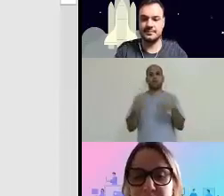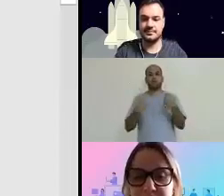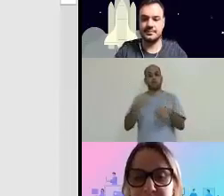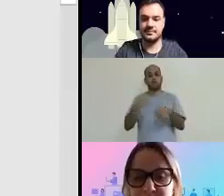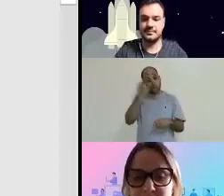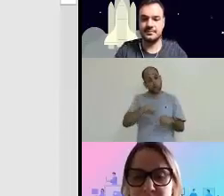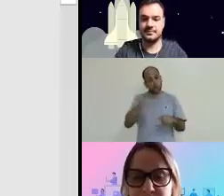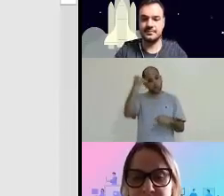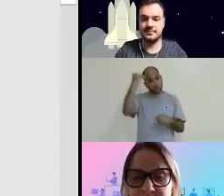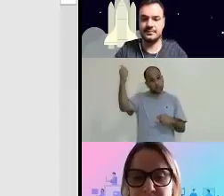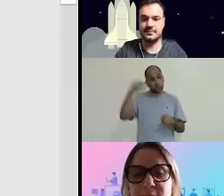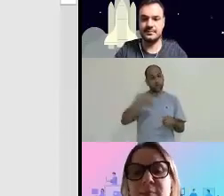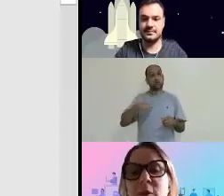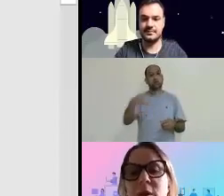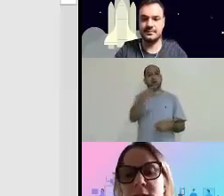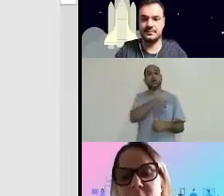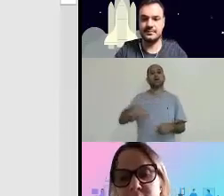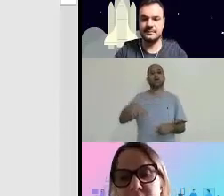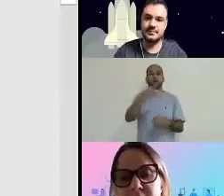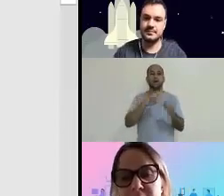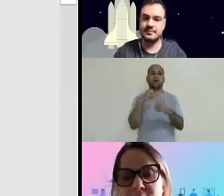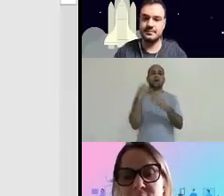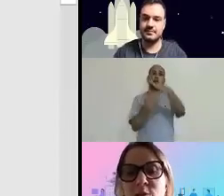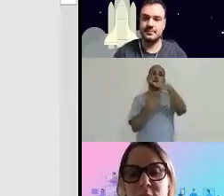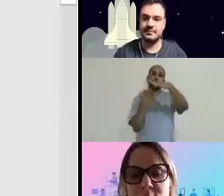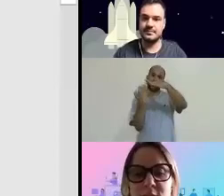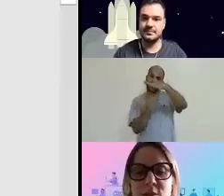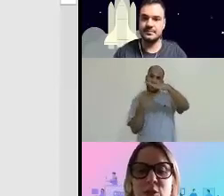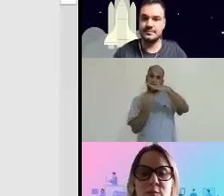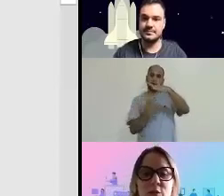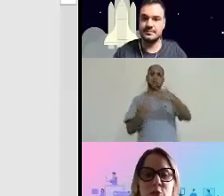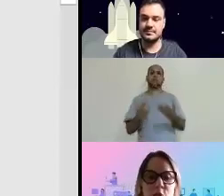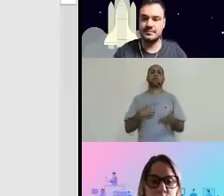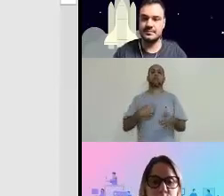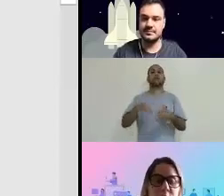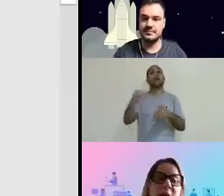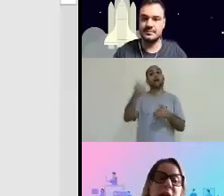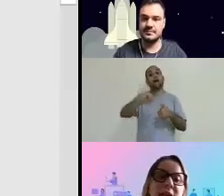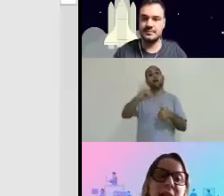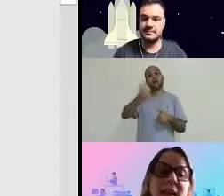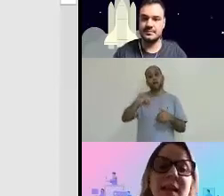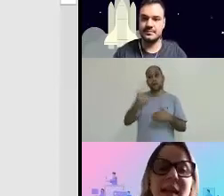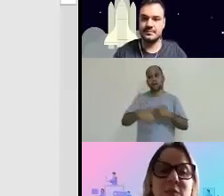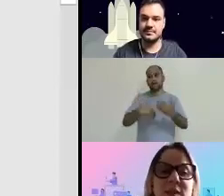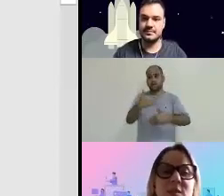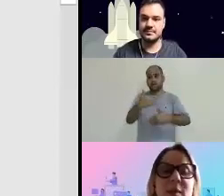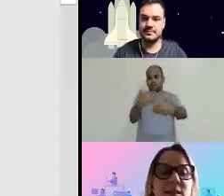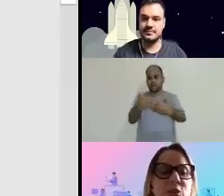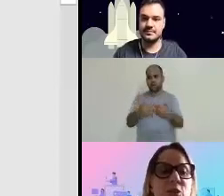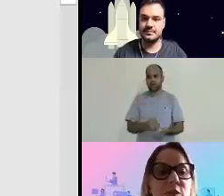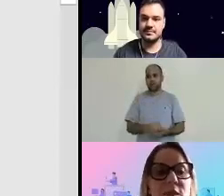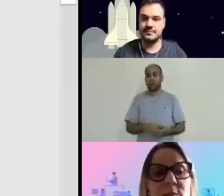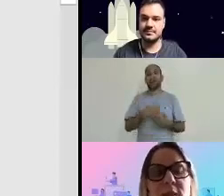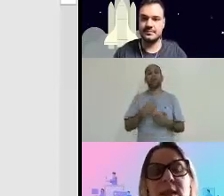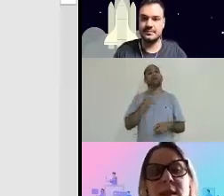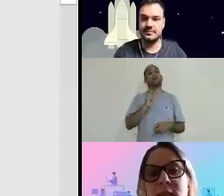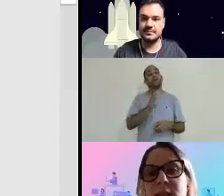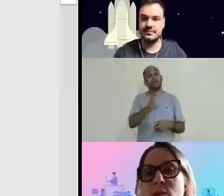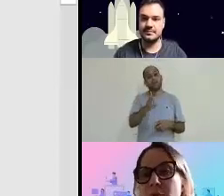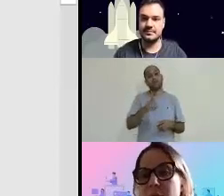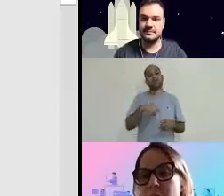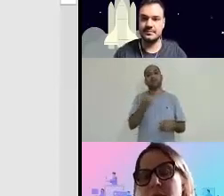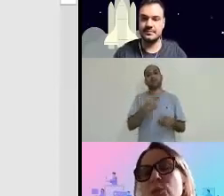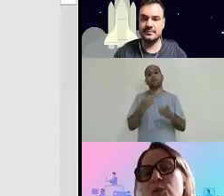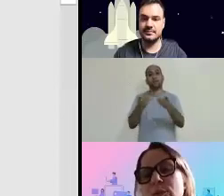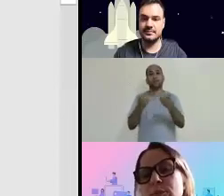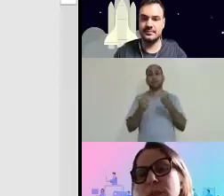sucesso dentro da empresa que representa. Podem ser avaliadas durante as dinâmicas de grupo. E aí, cada vez mais, a gente vê a importância